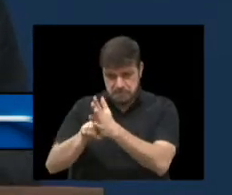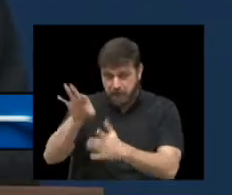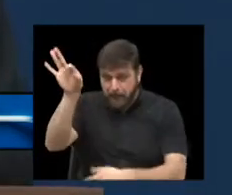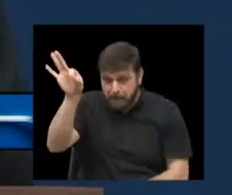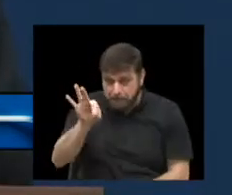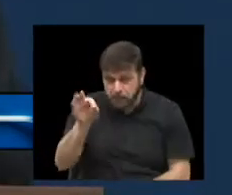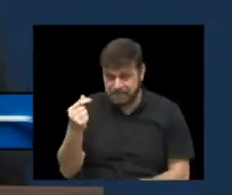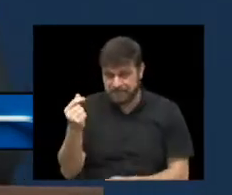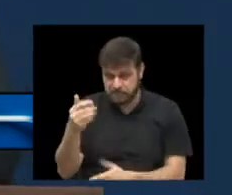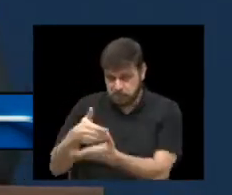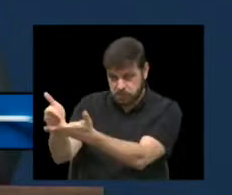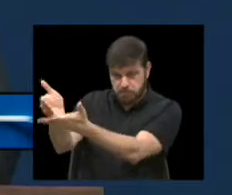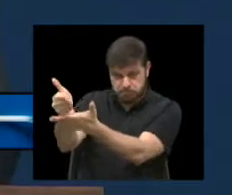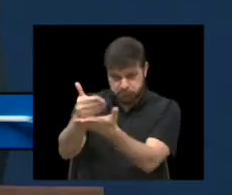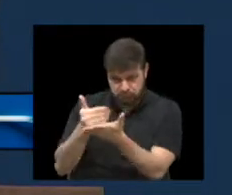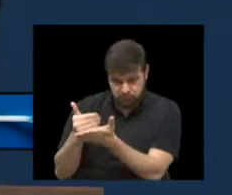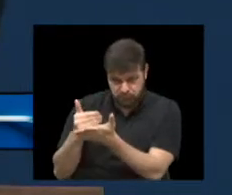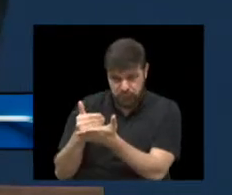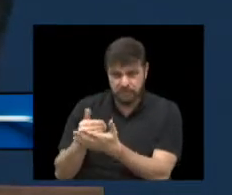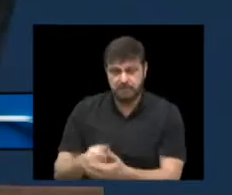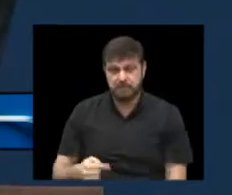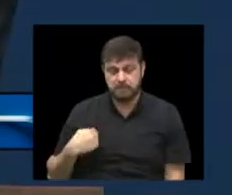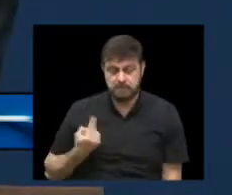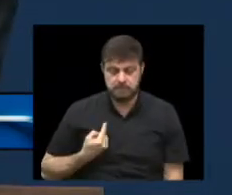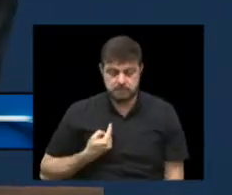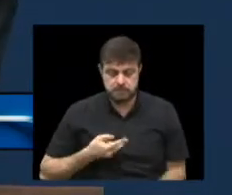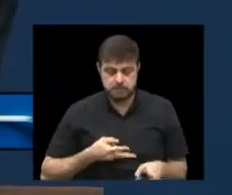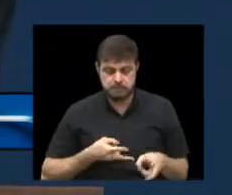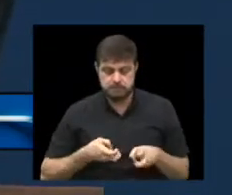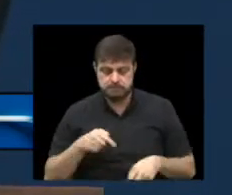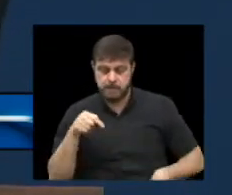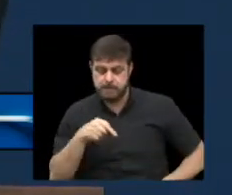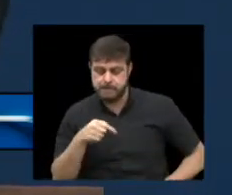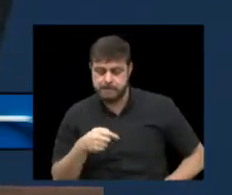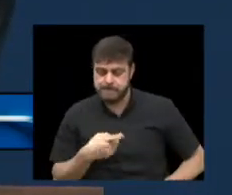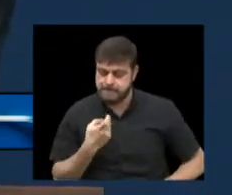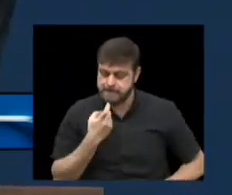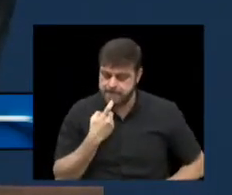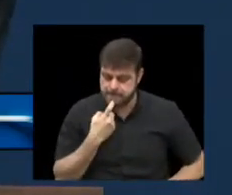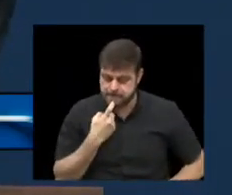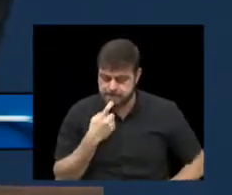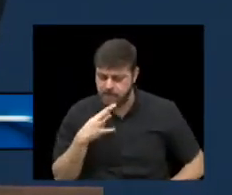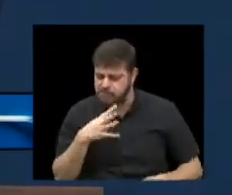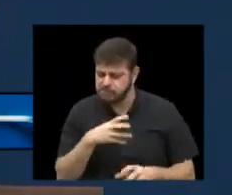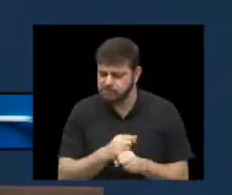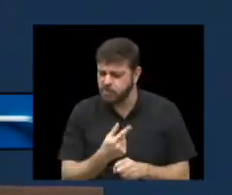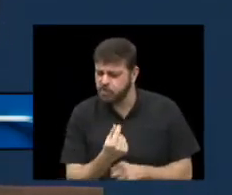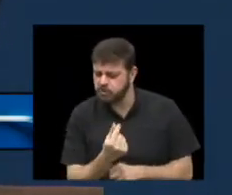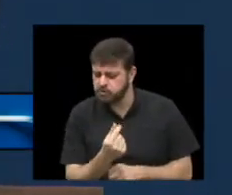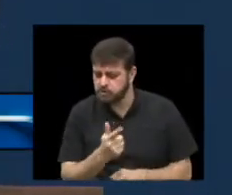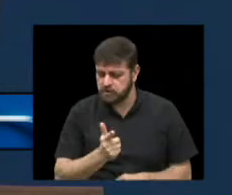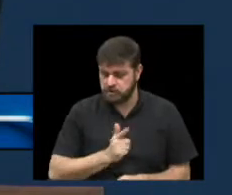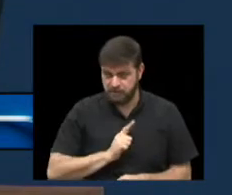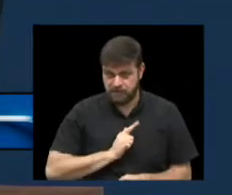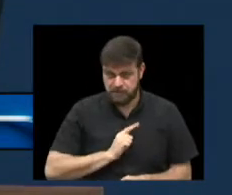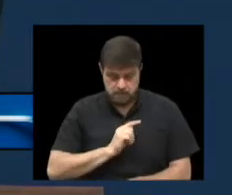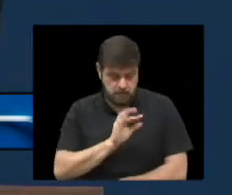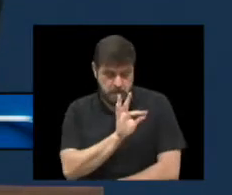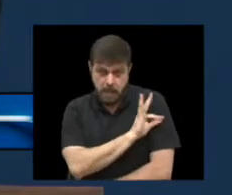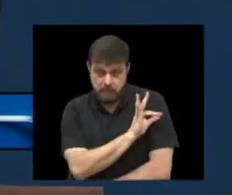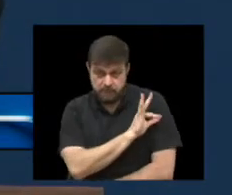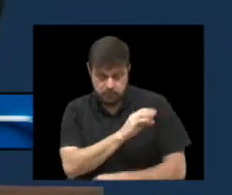2018. Isso dá um rumo de qual é o montante de receita que deve estar sendo projetado